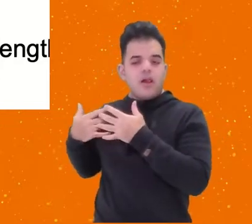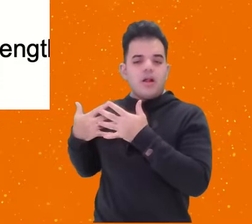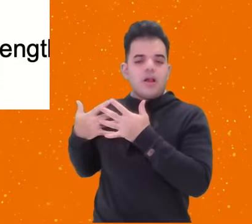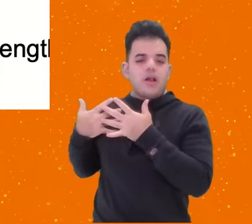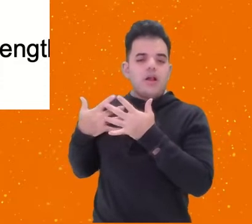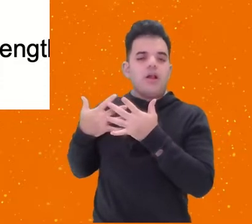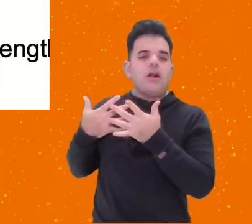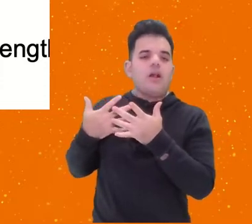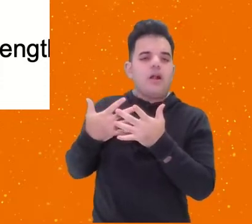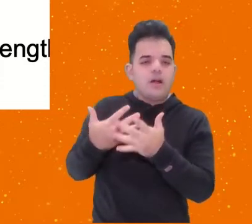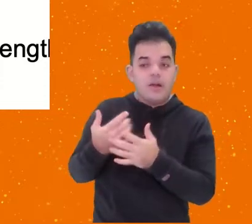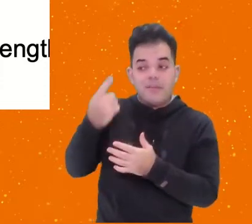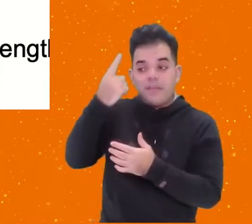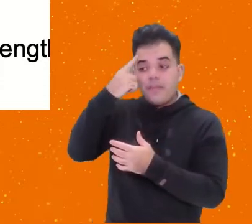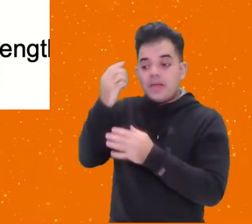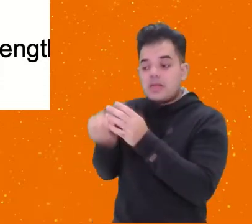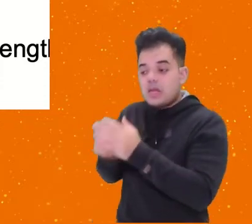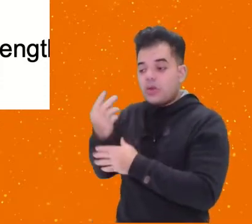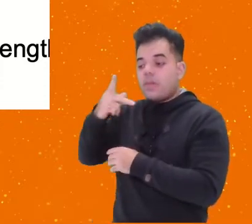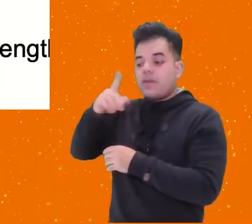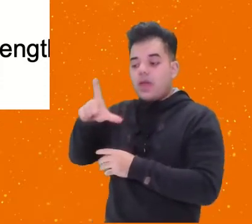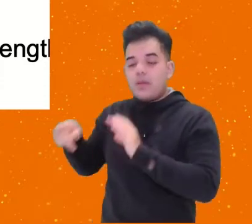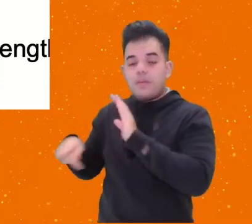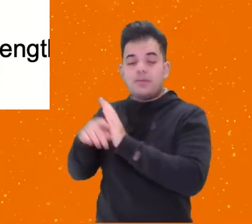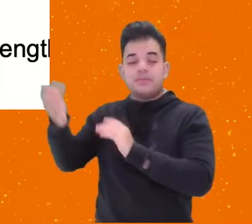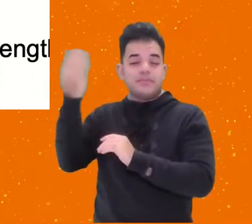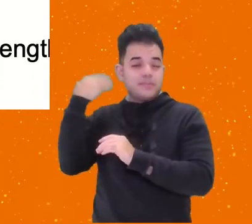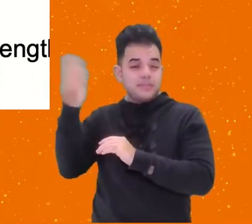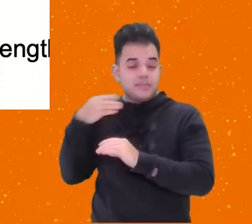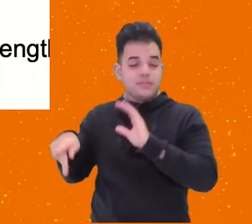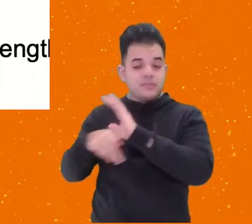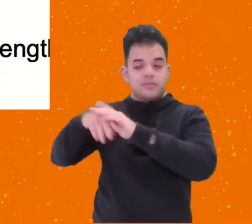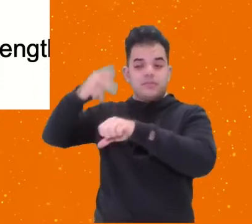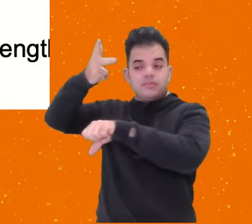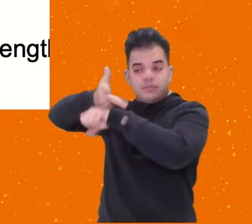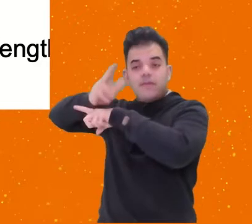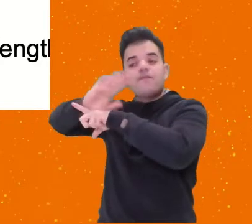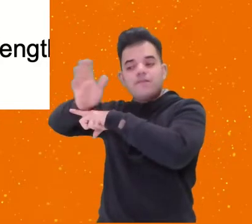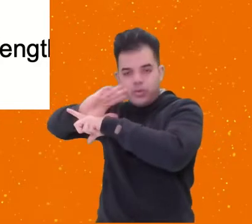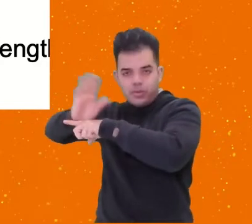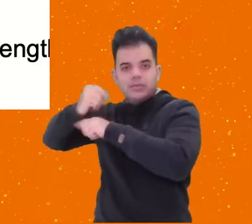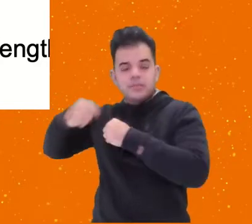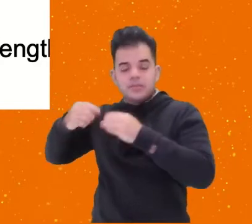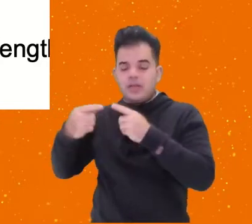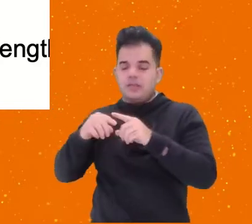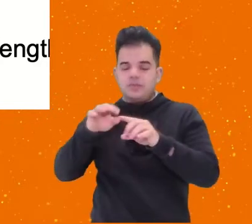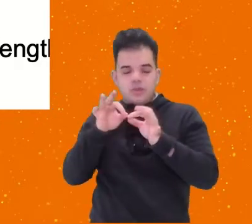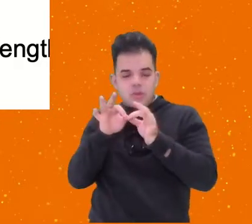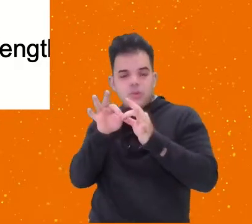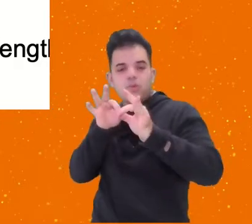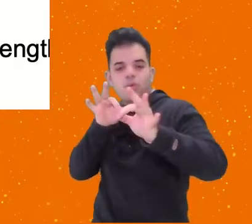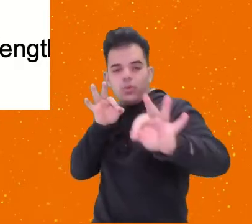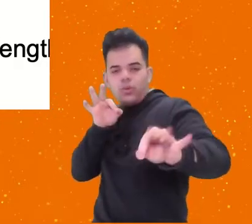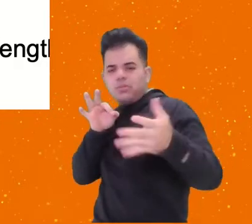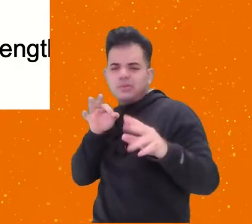PL ele foi pensado quando a ARRI tinha as câmeras de cinema. Então você tinha que ter uma distância ali de